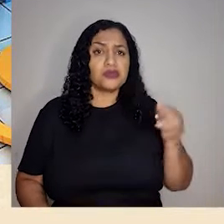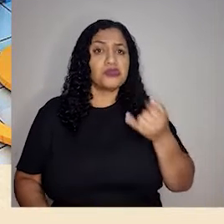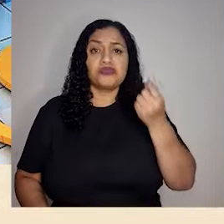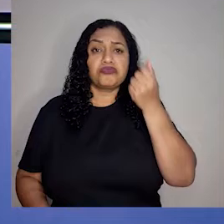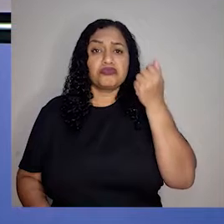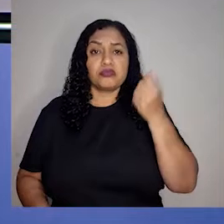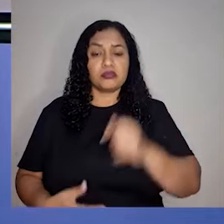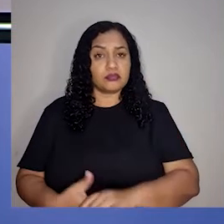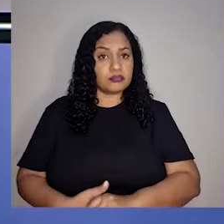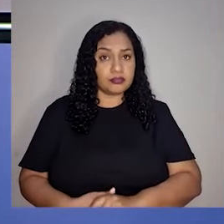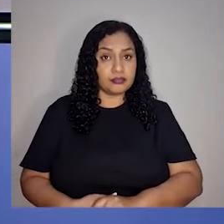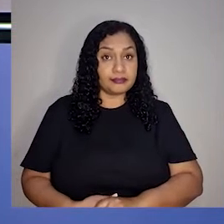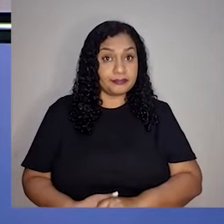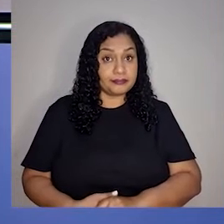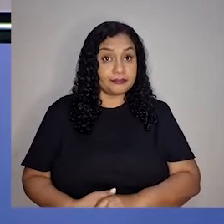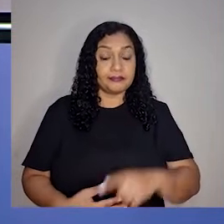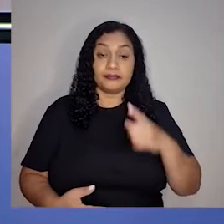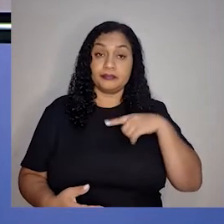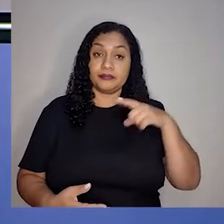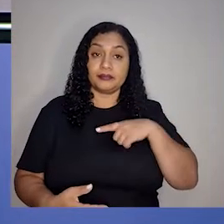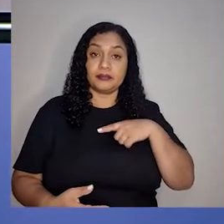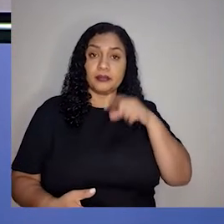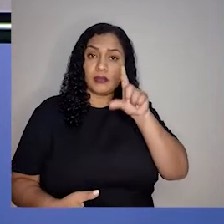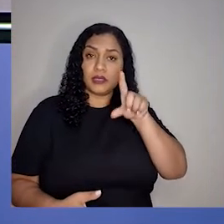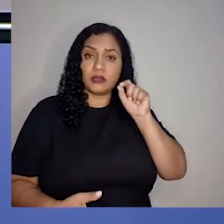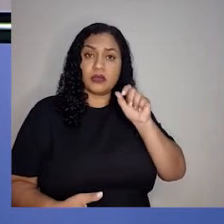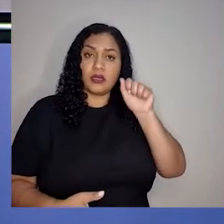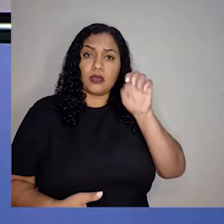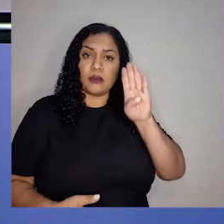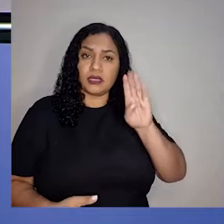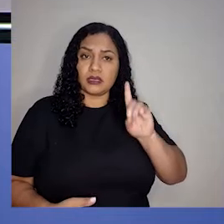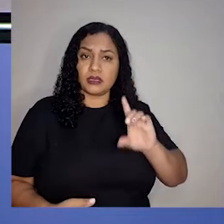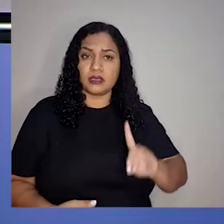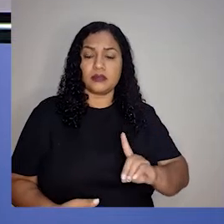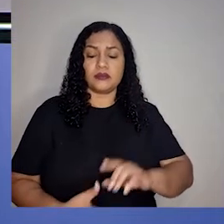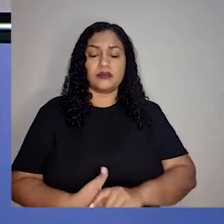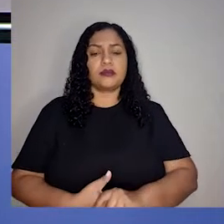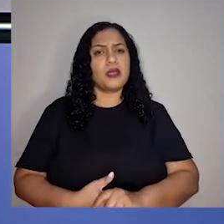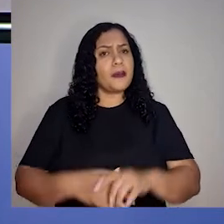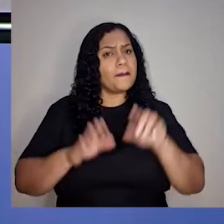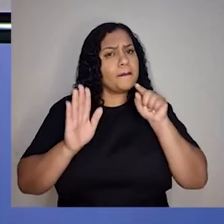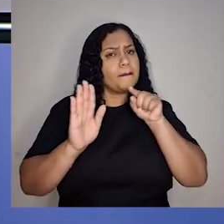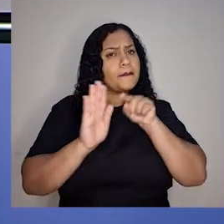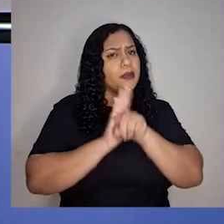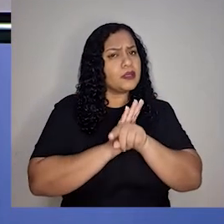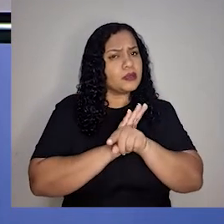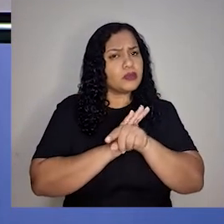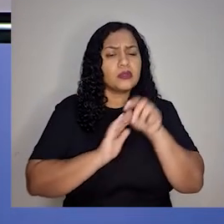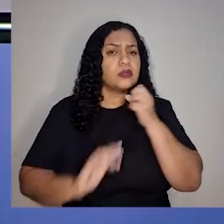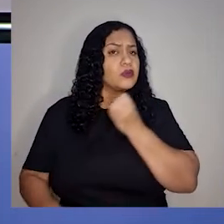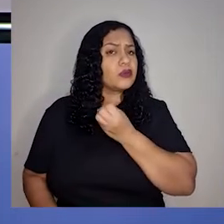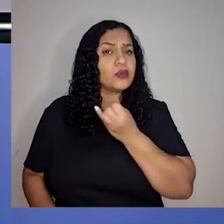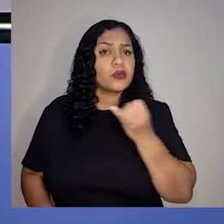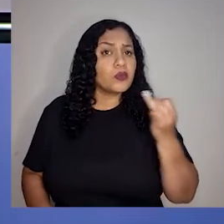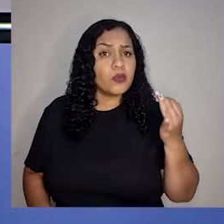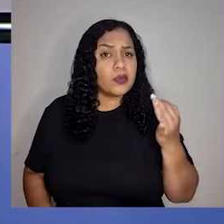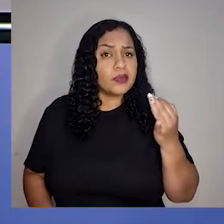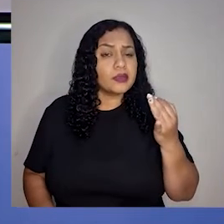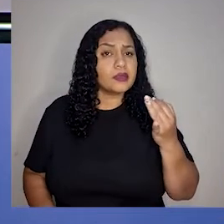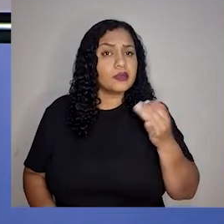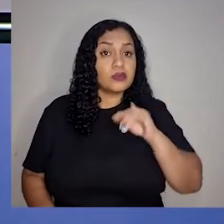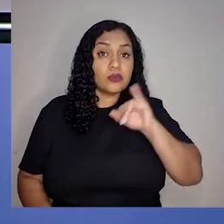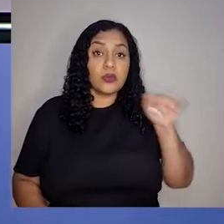de e aqui temos as alternativas a questão pergunta quanto foi